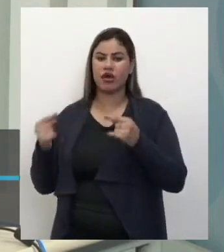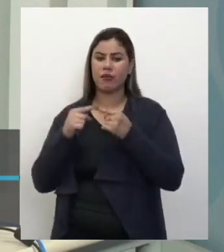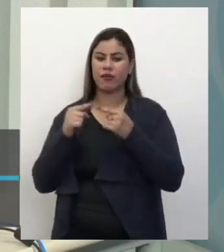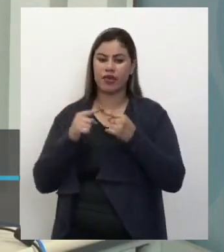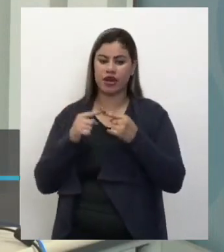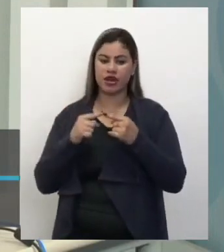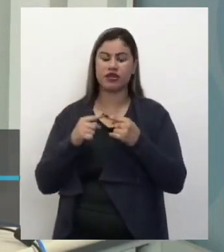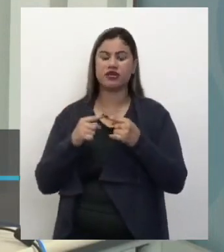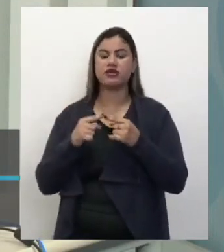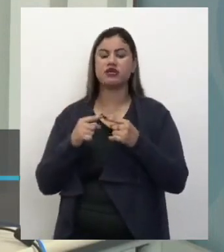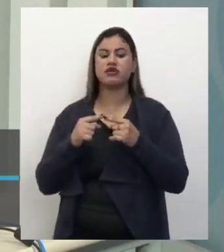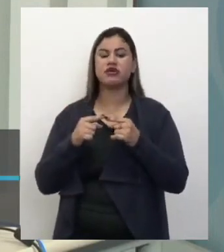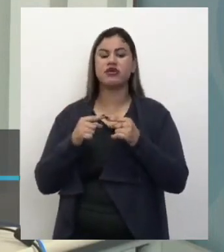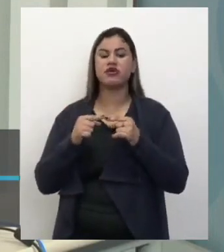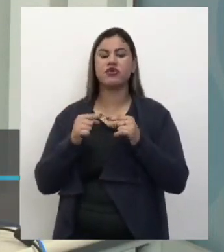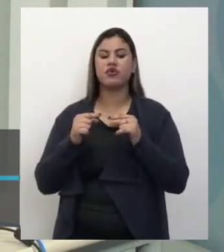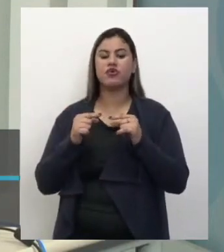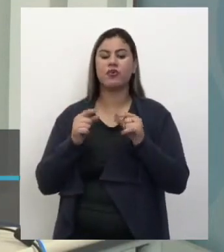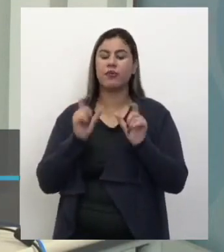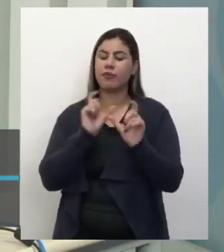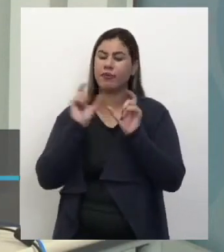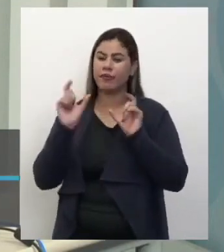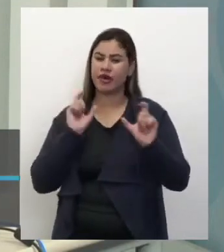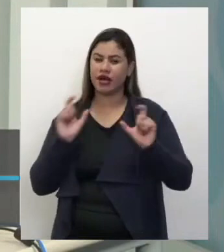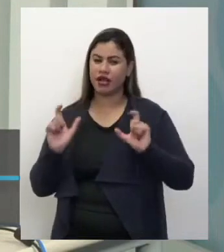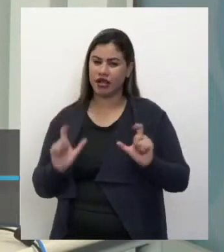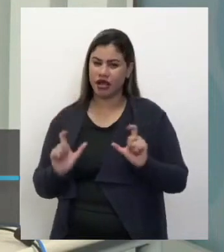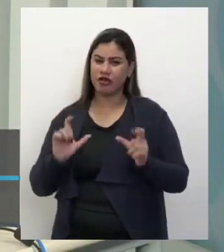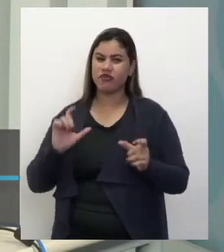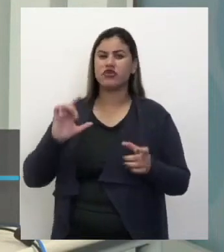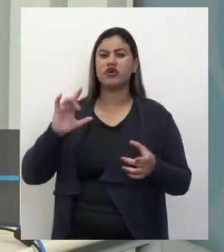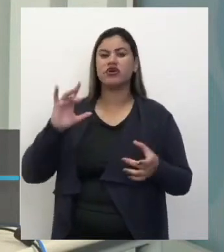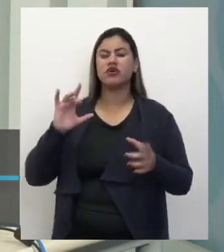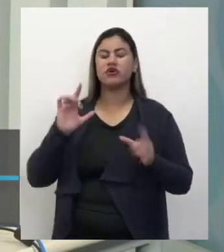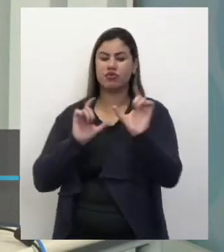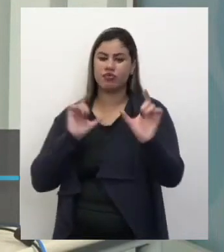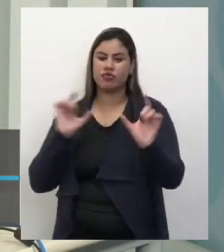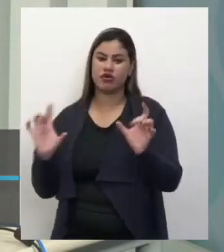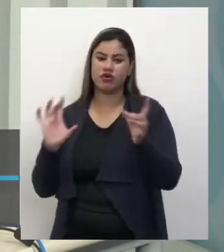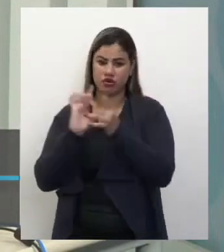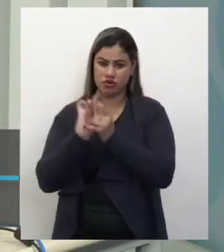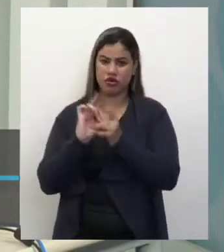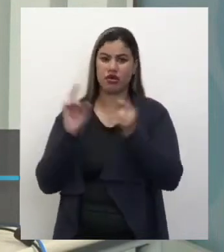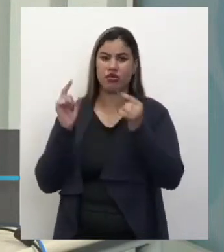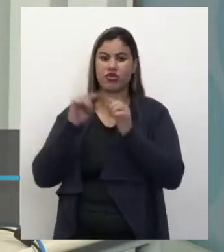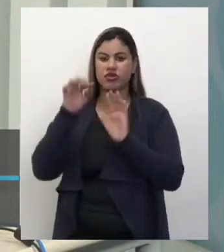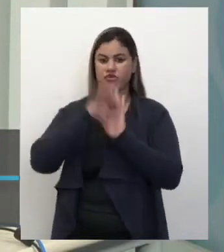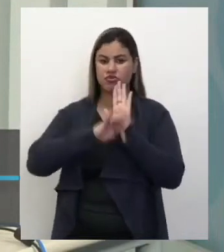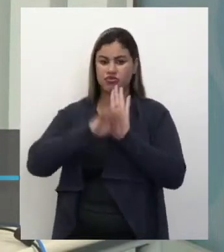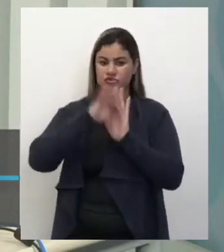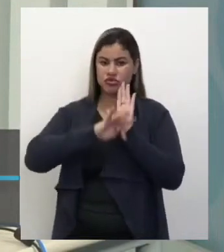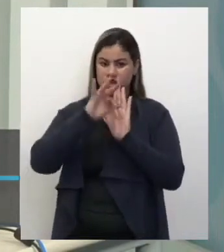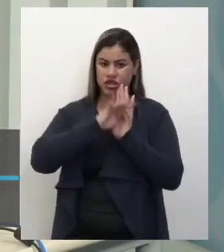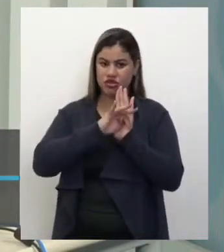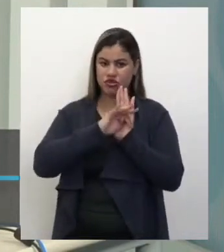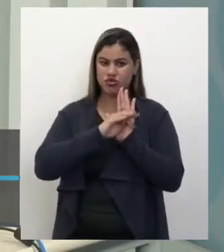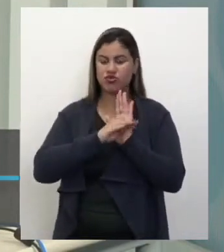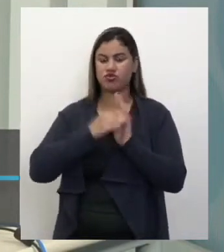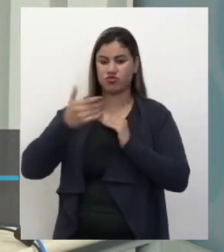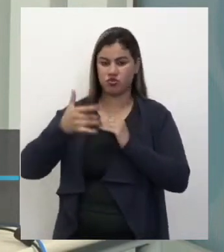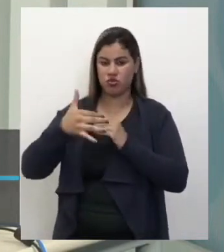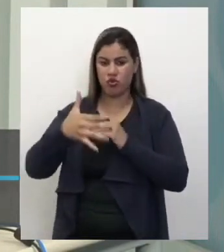orações coordenadas, palavras, né, conjunções, que elas vão dar ao texto uma sequência,